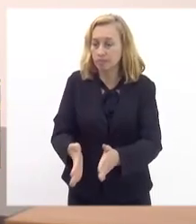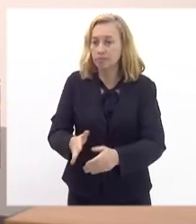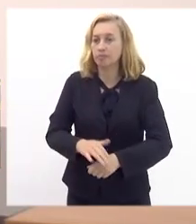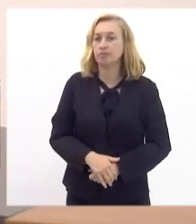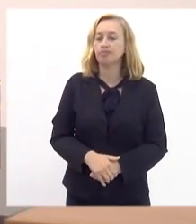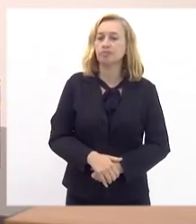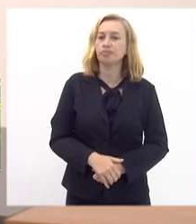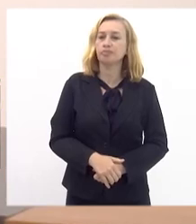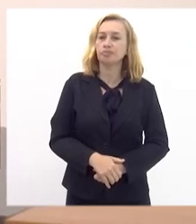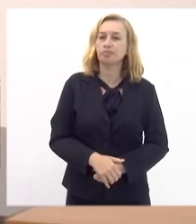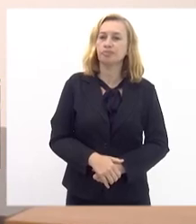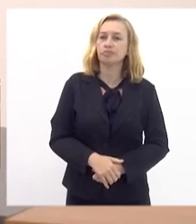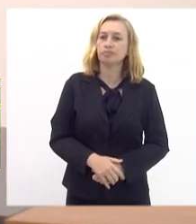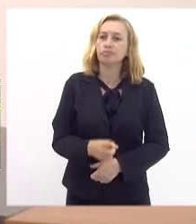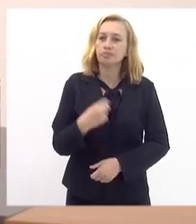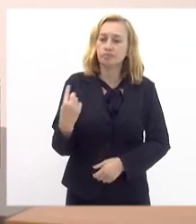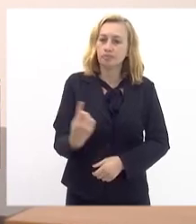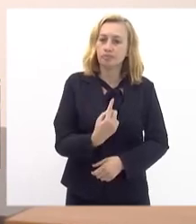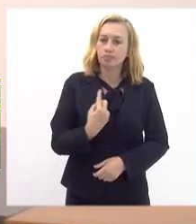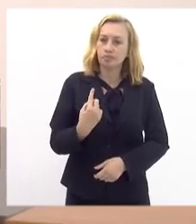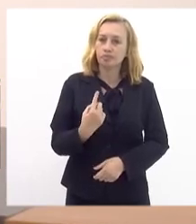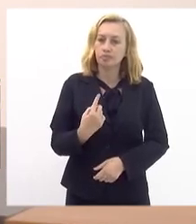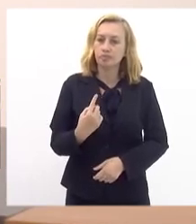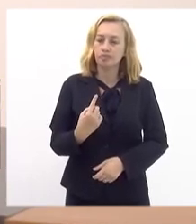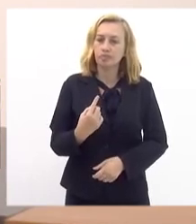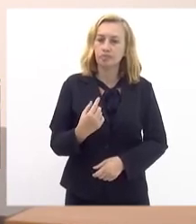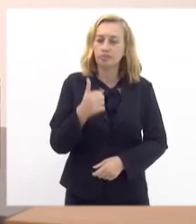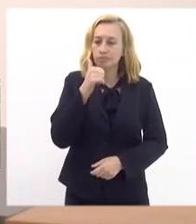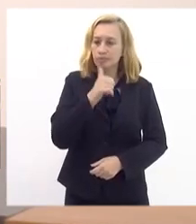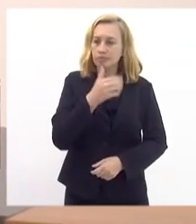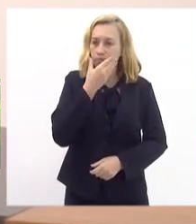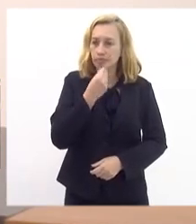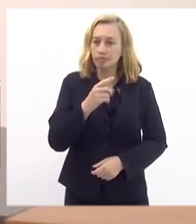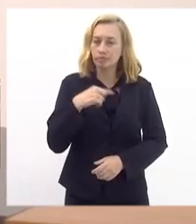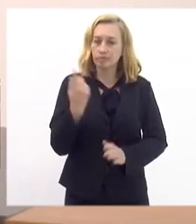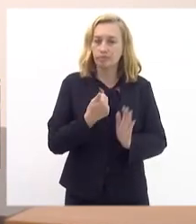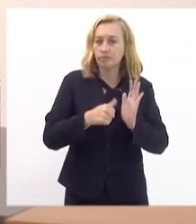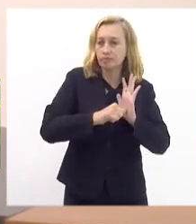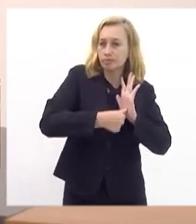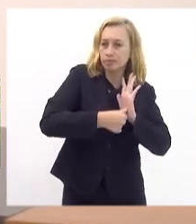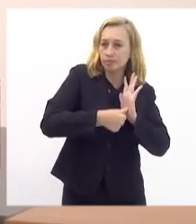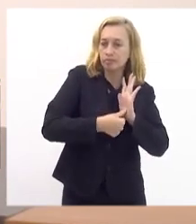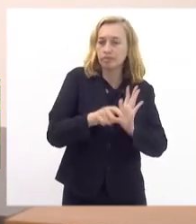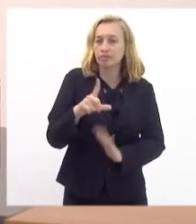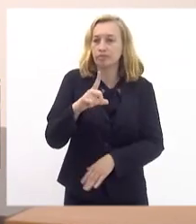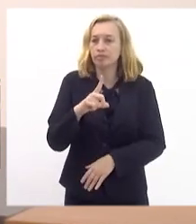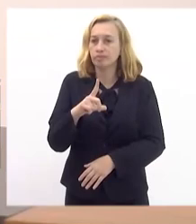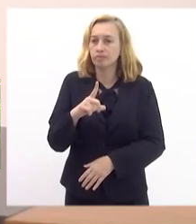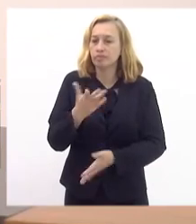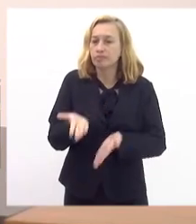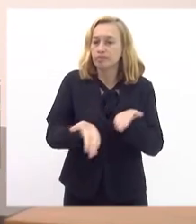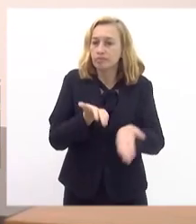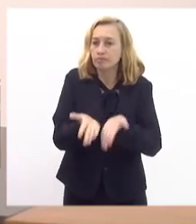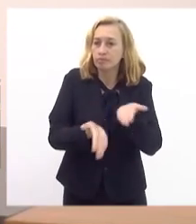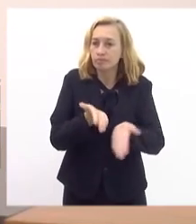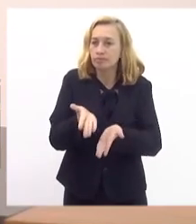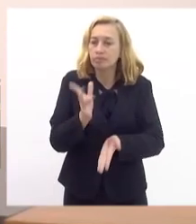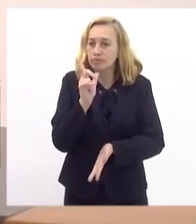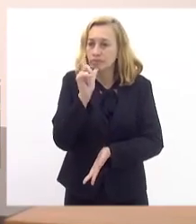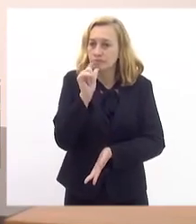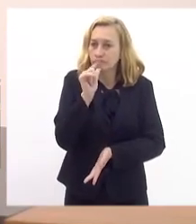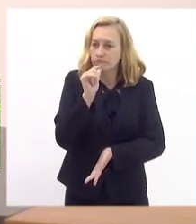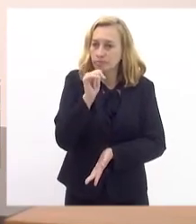ou seja nós somos aqueles e aquelas que na nossa identidade está cuidar das